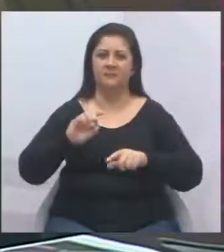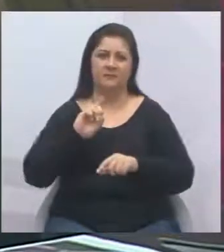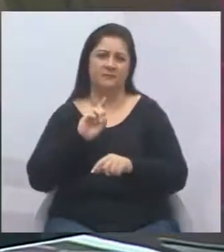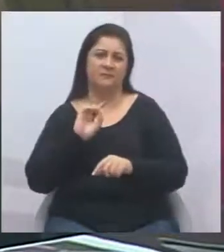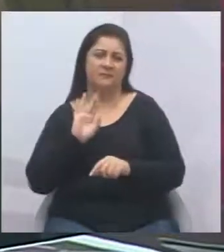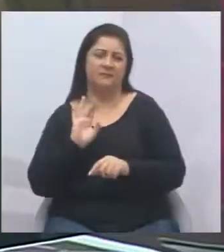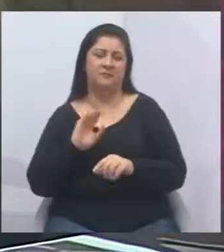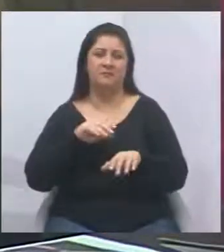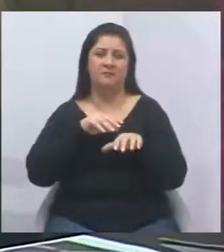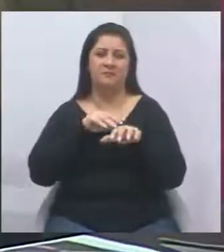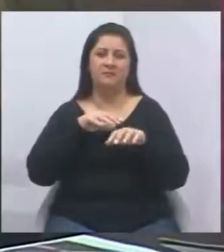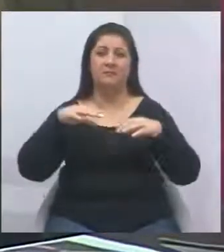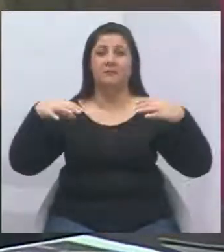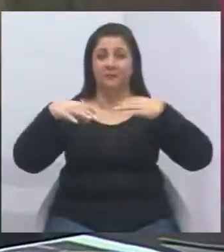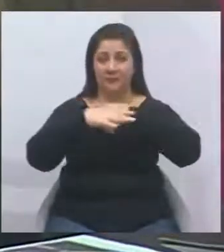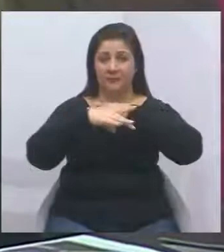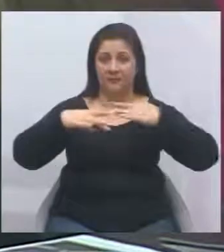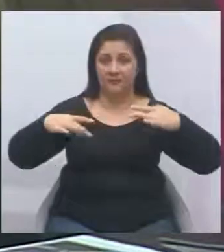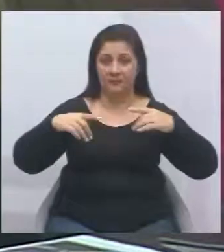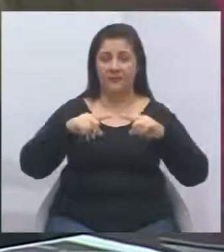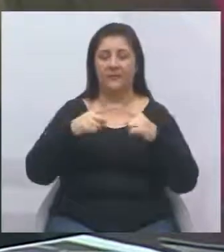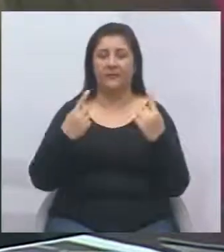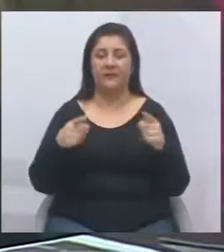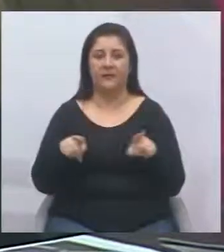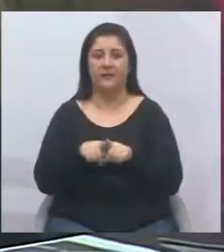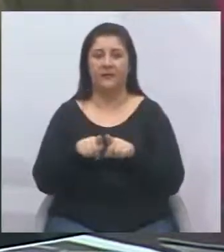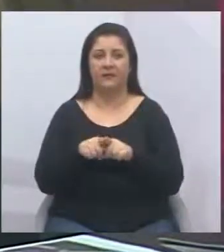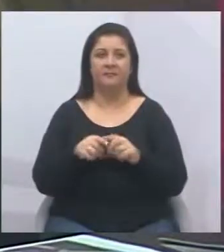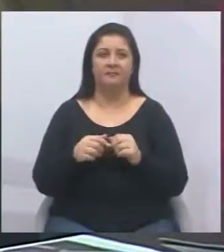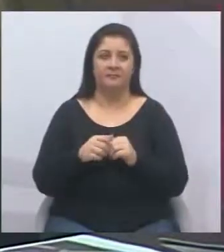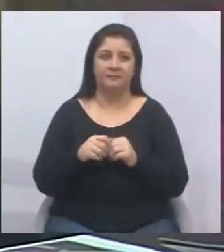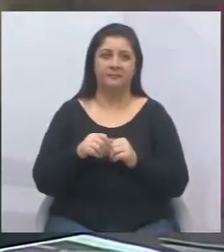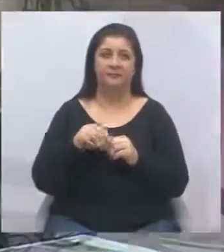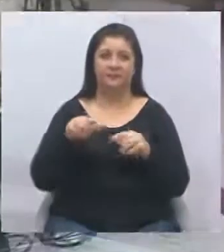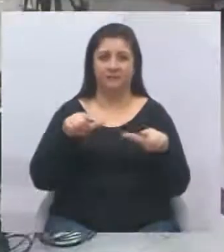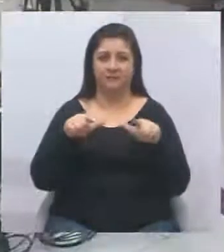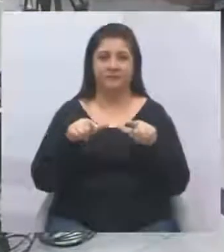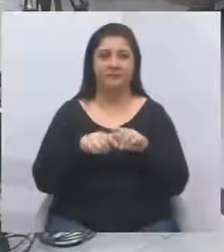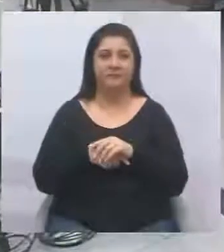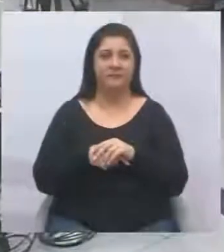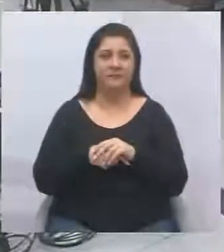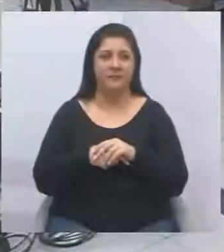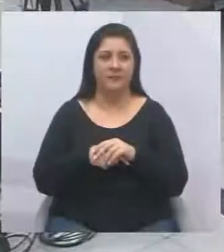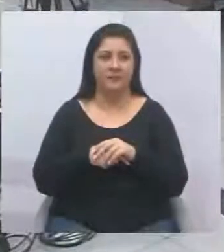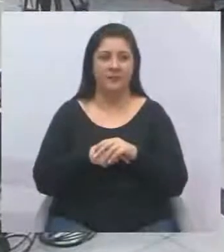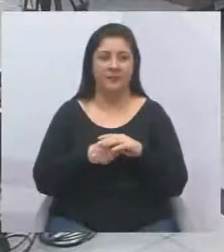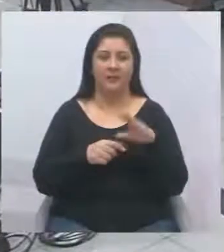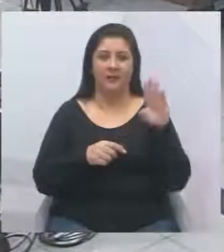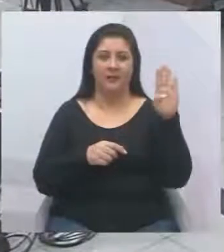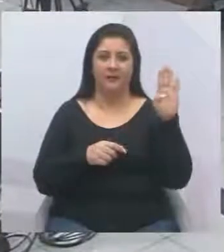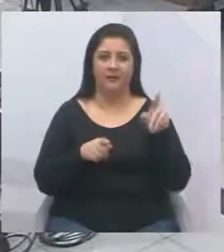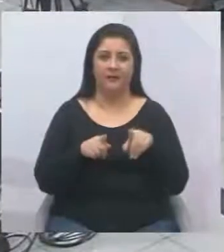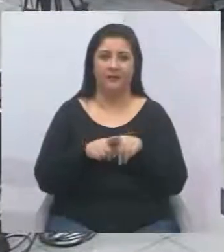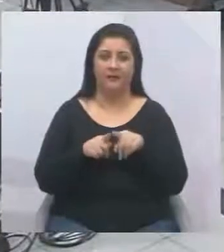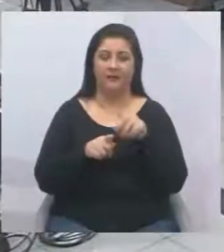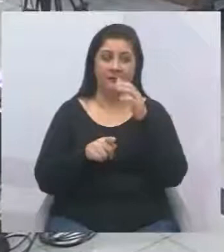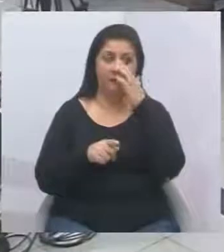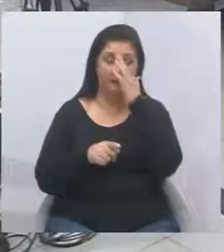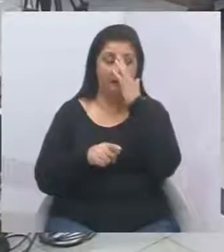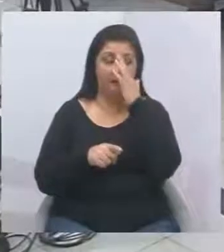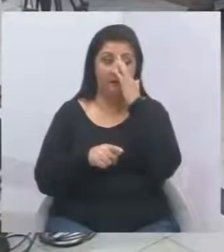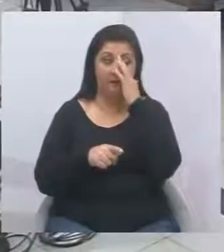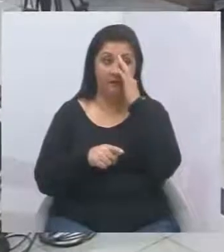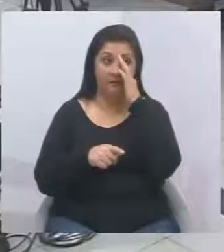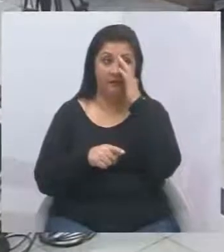na cidade, também geração de emprego. Obrigado, meu voto é favorável. Senhor presidente, quero falar também, desde